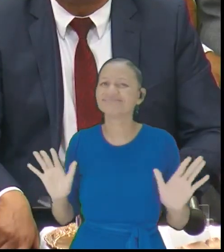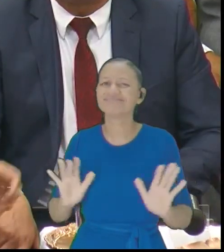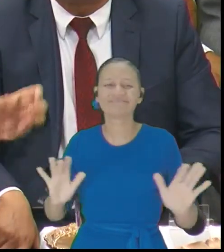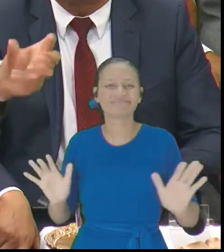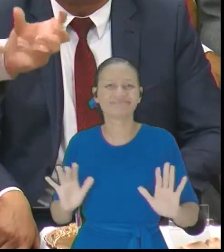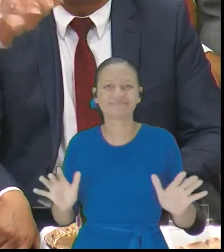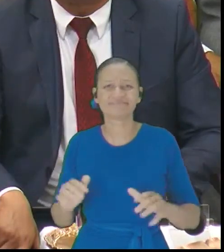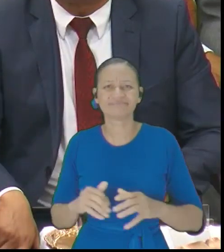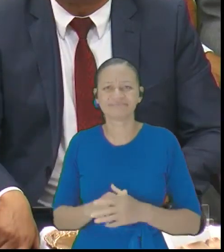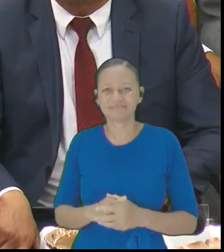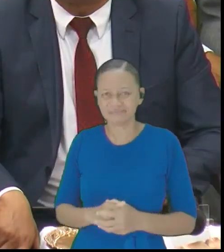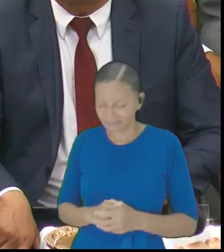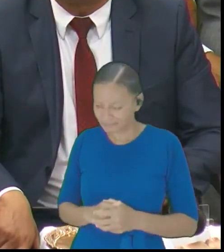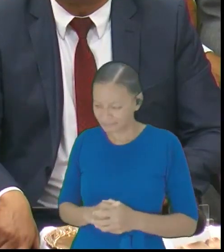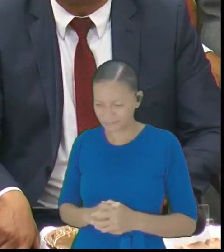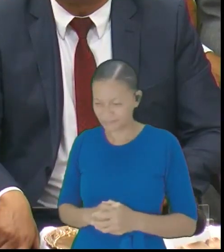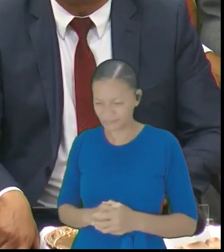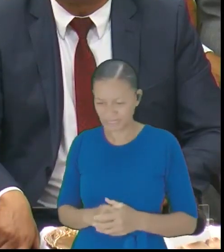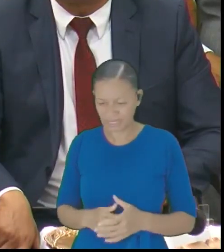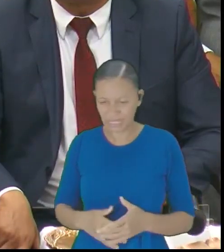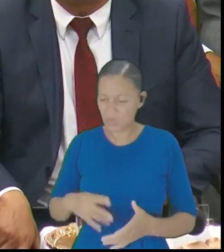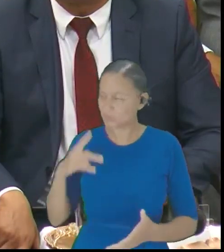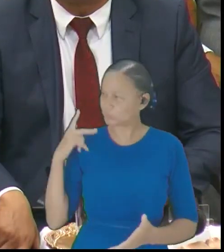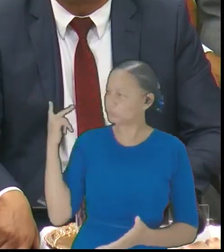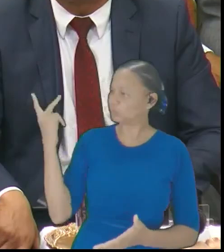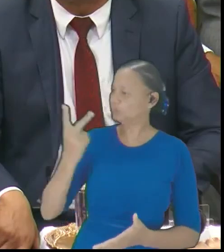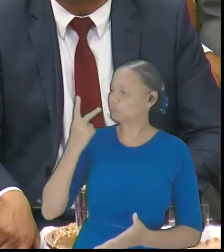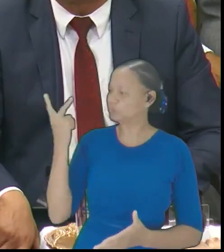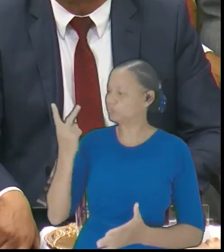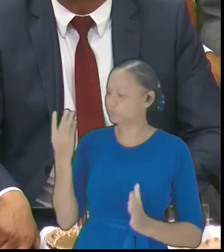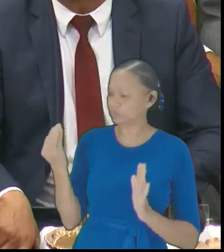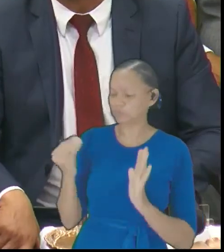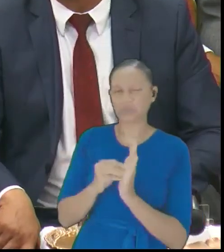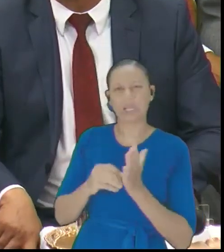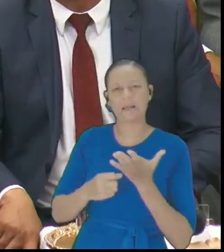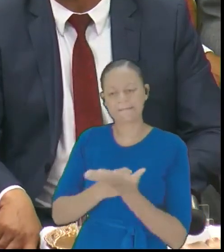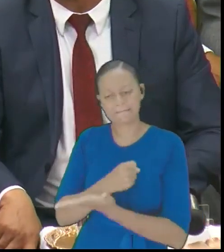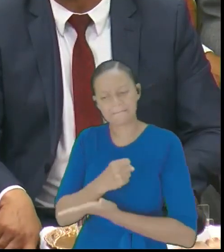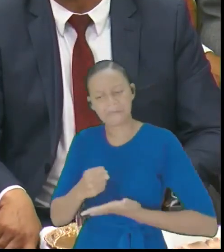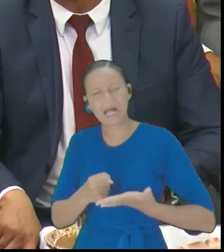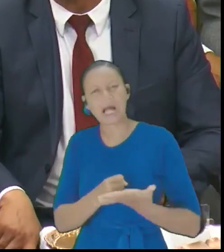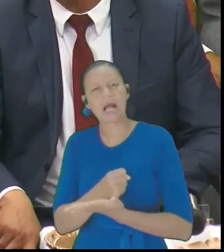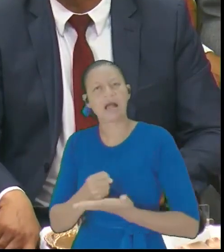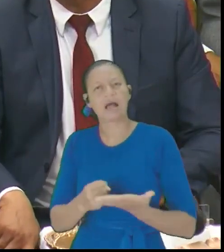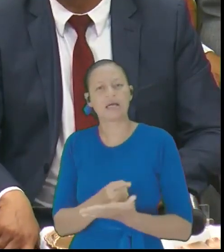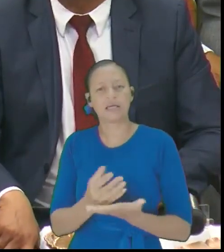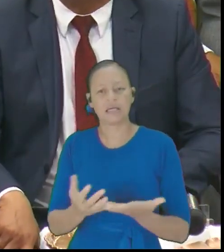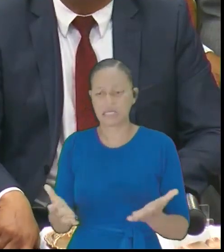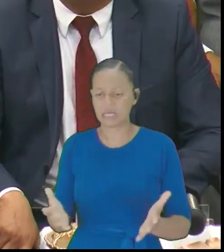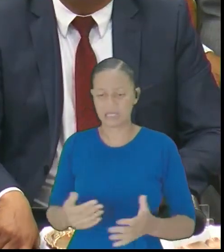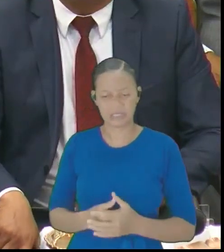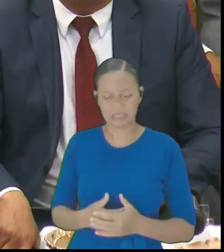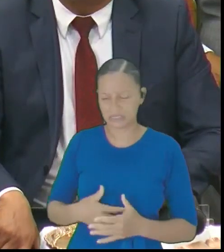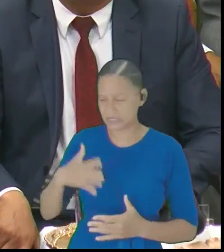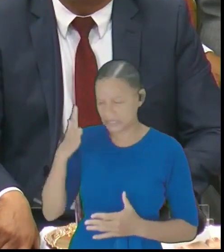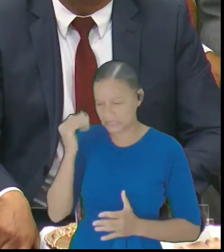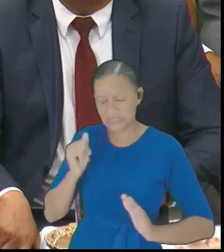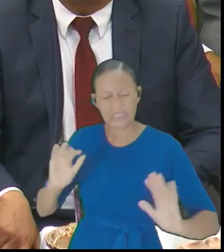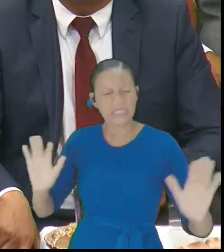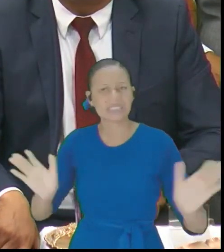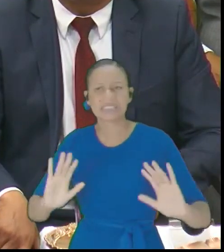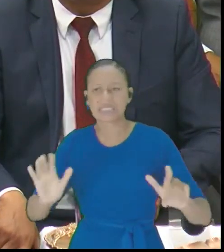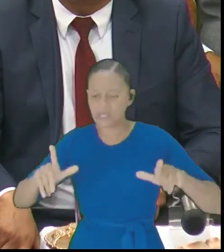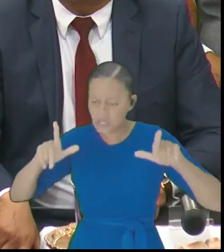que não se deixa um histórico, que não se deixa um fundamento, que não sai do lugar